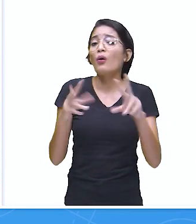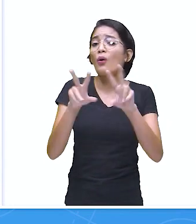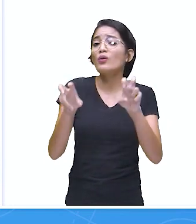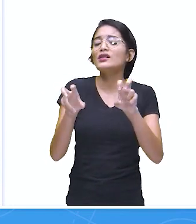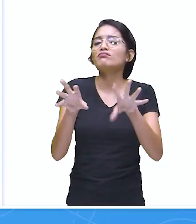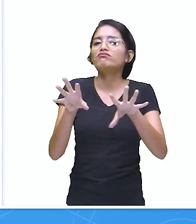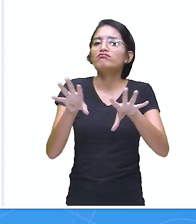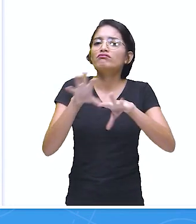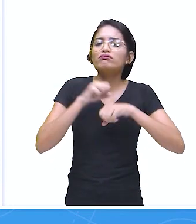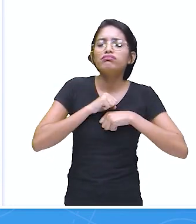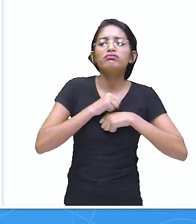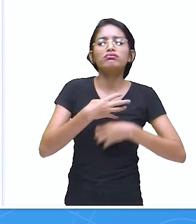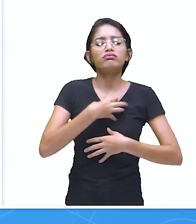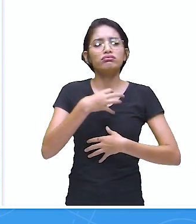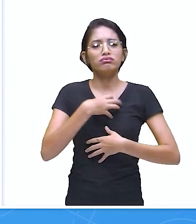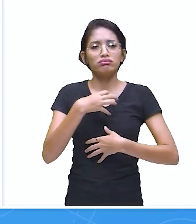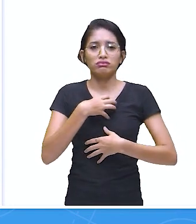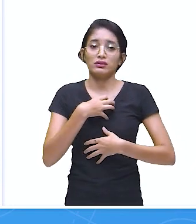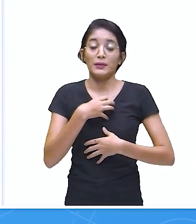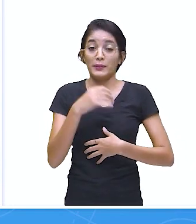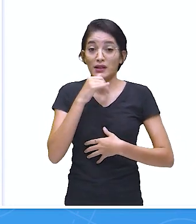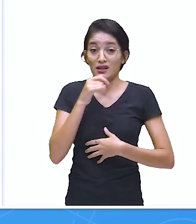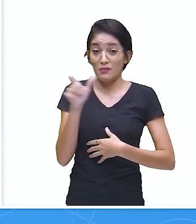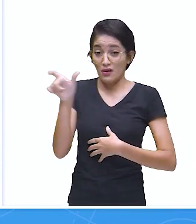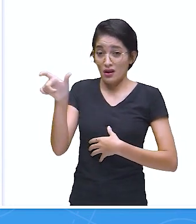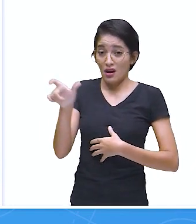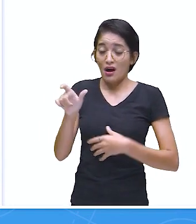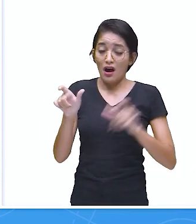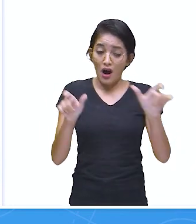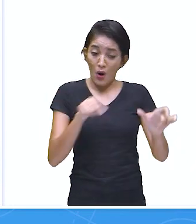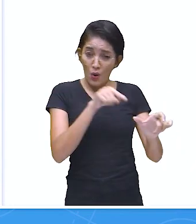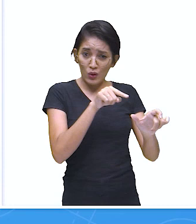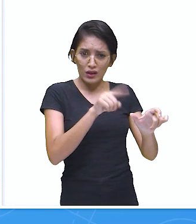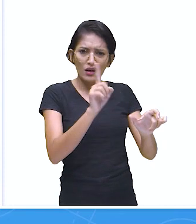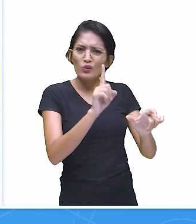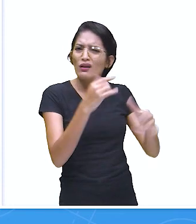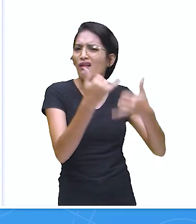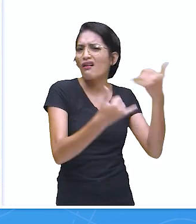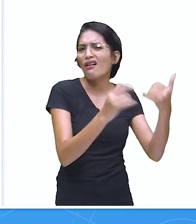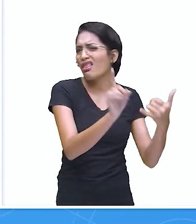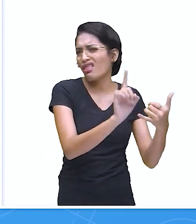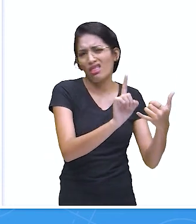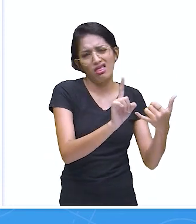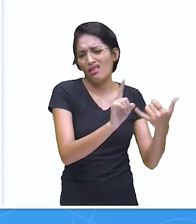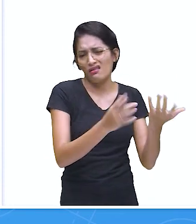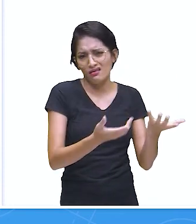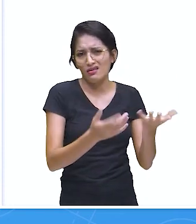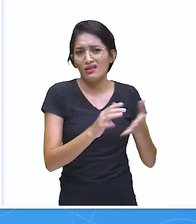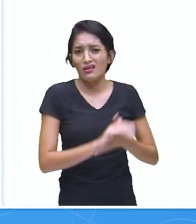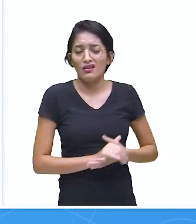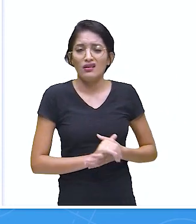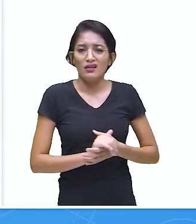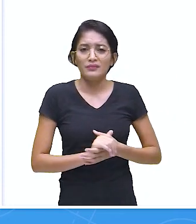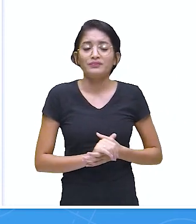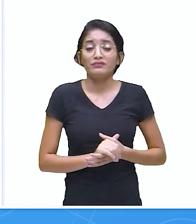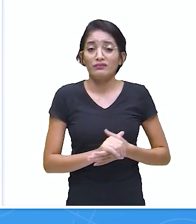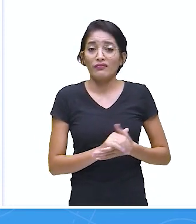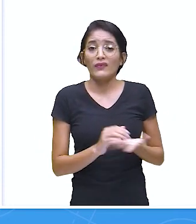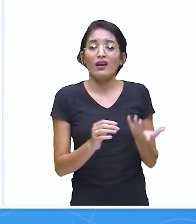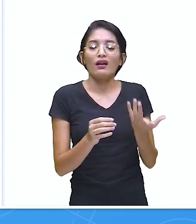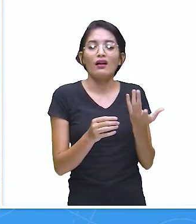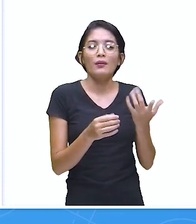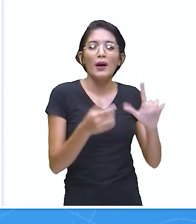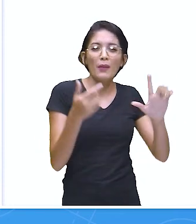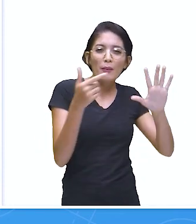trazer aqui, o artista? Que a criança aqui, na realidade, ela não está brincando, não é isso? Não está brincando, é uma crítica social às